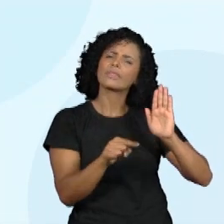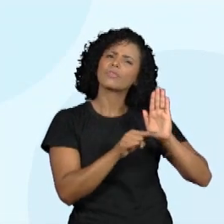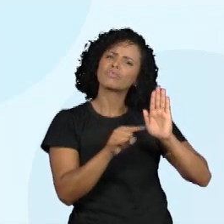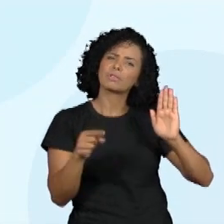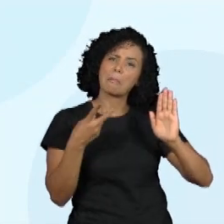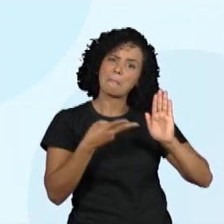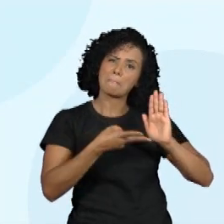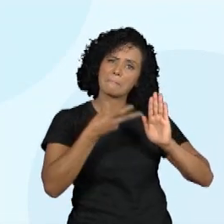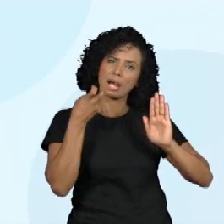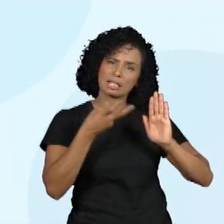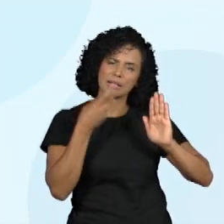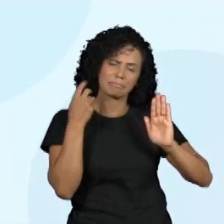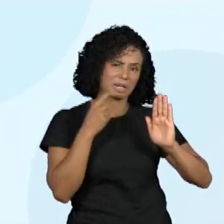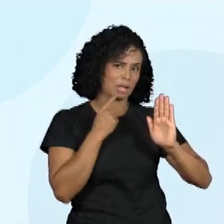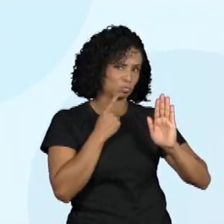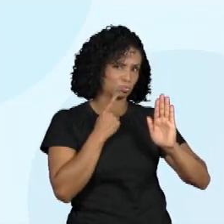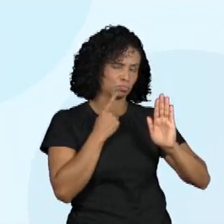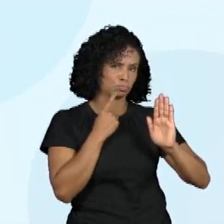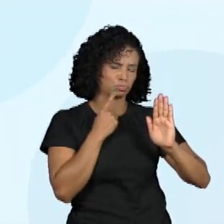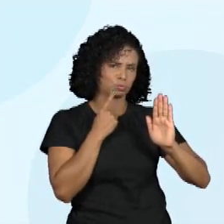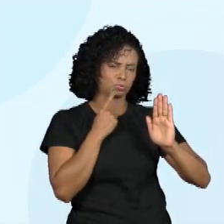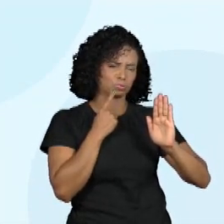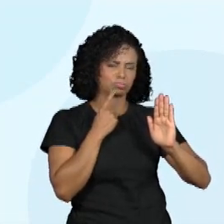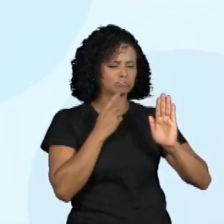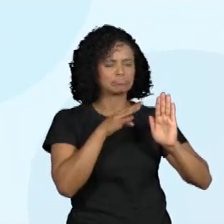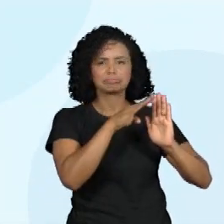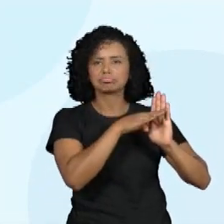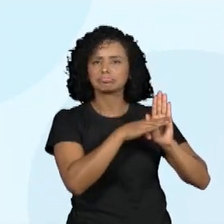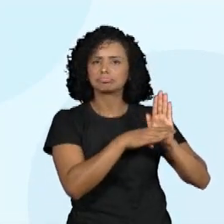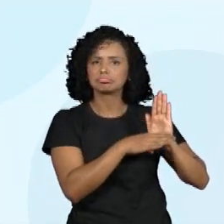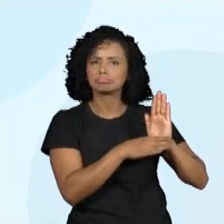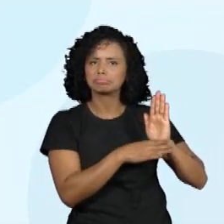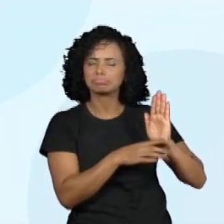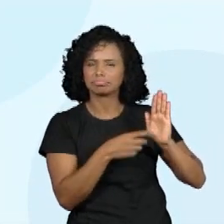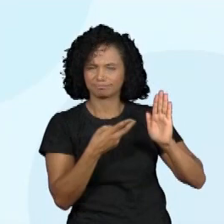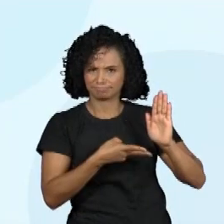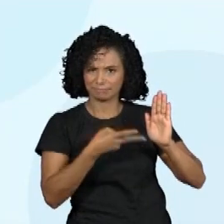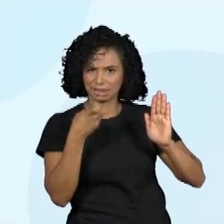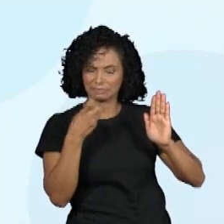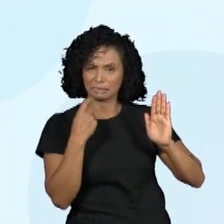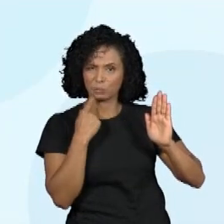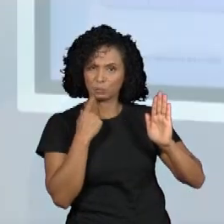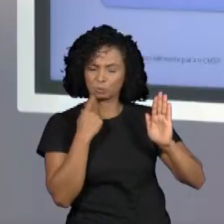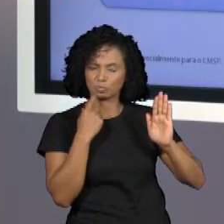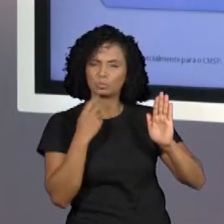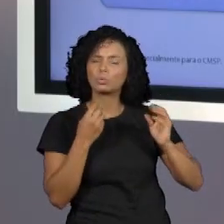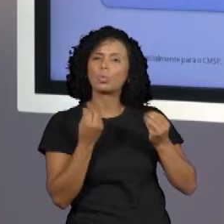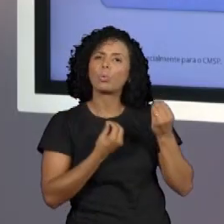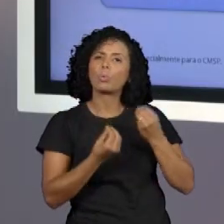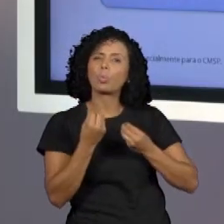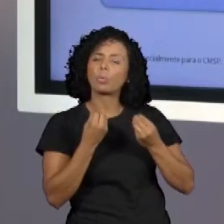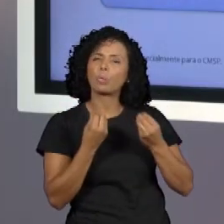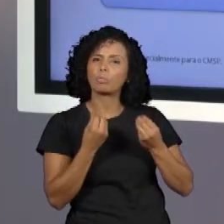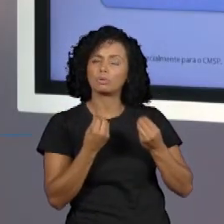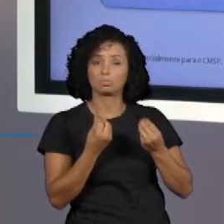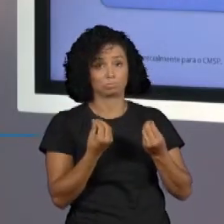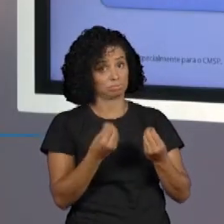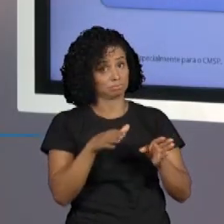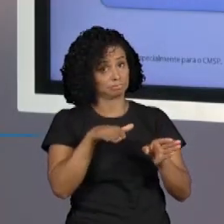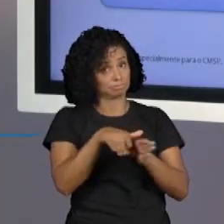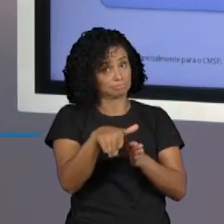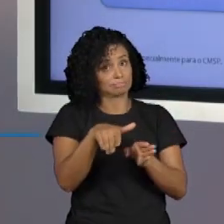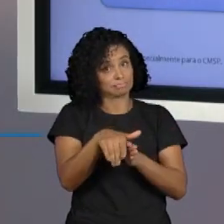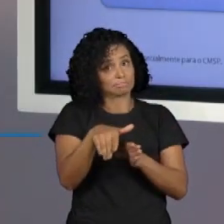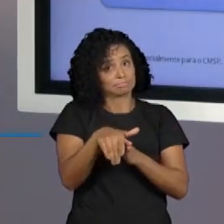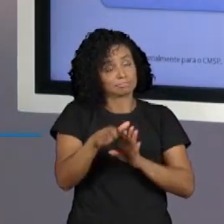identificou a finalidade das instruções desse texto? Então vamos pensar, texto instrucional, ele trouxe instruções